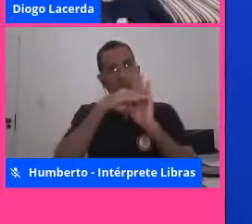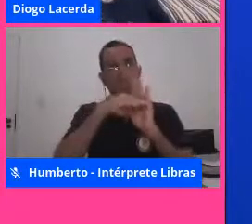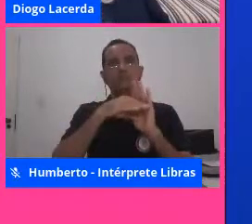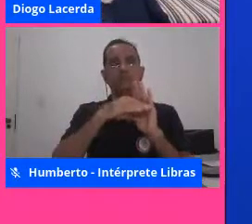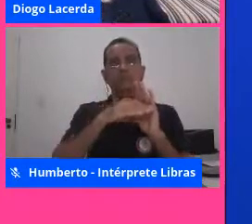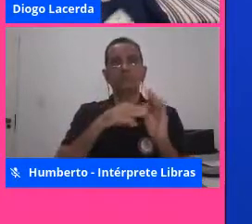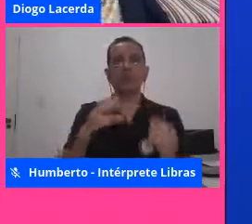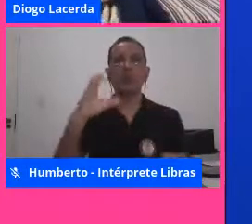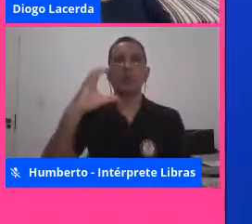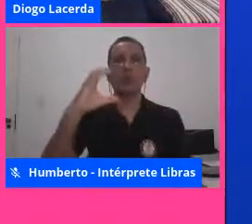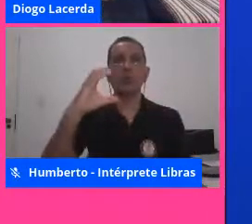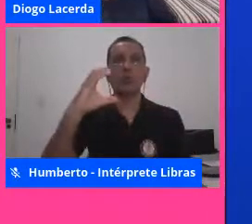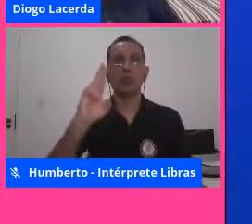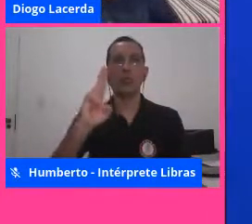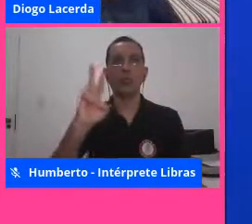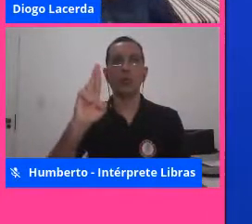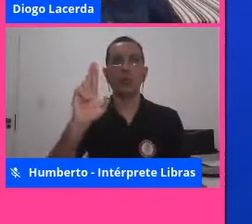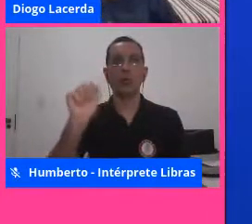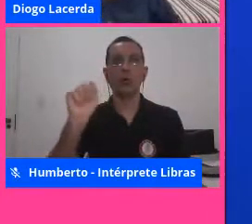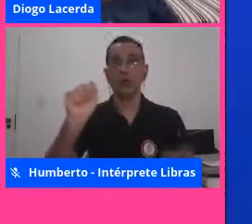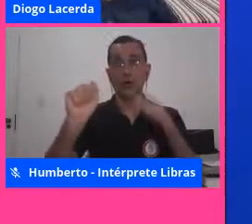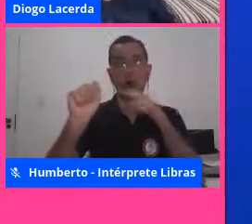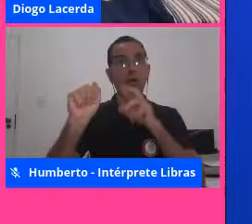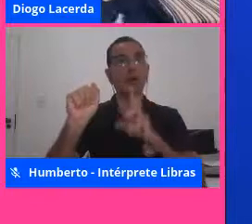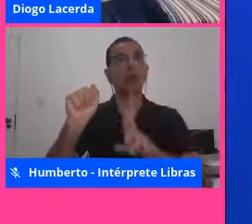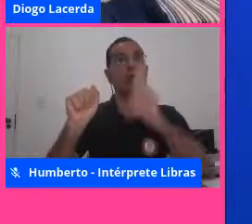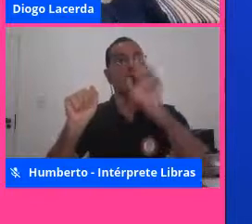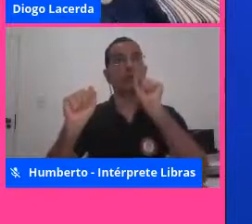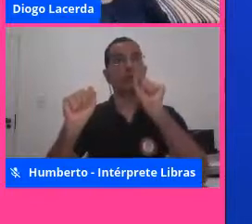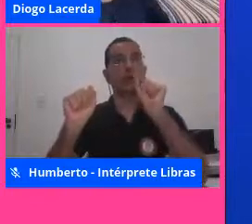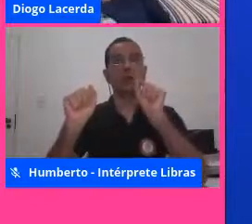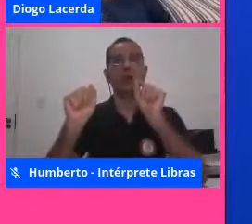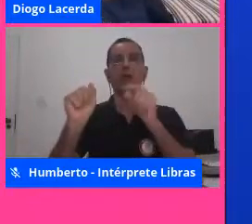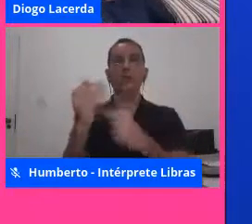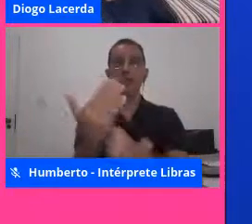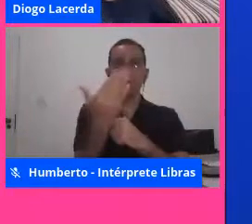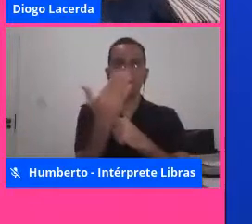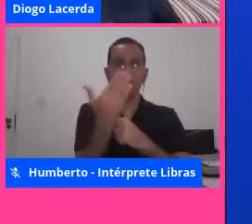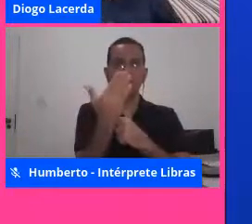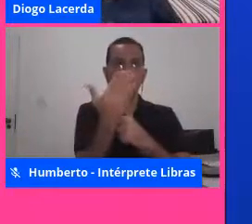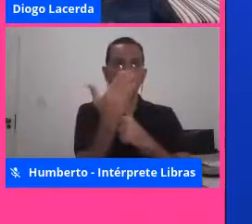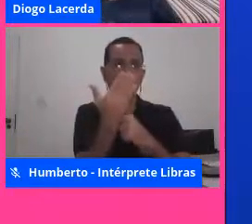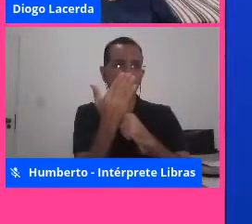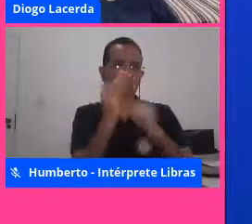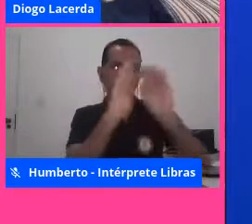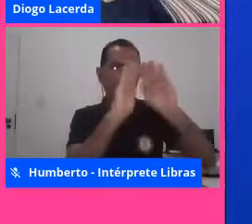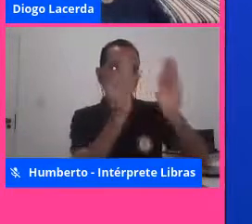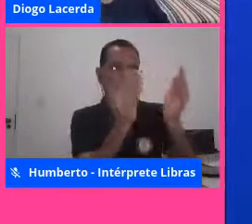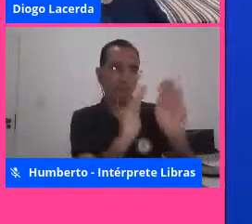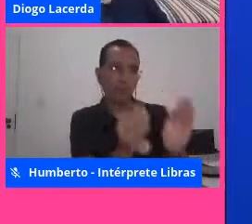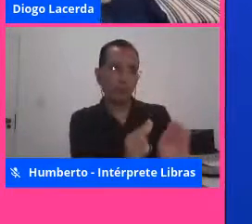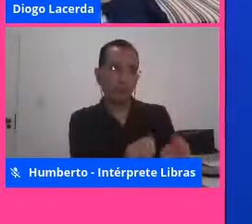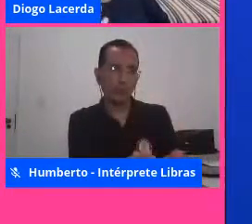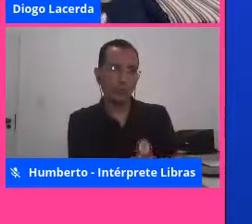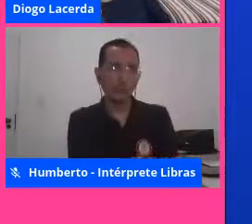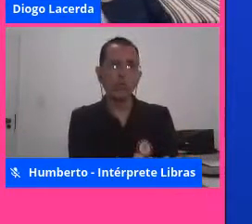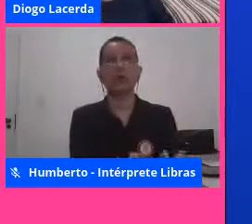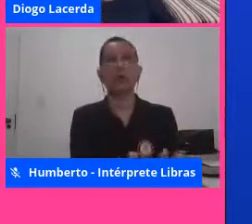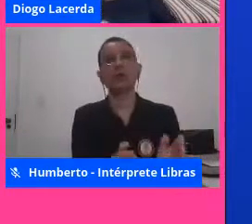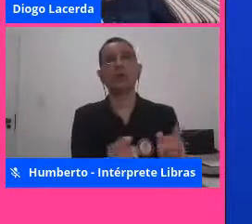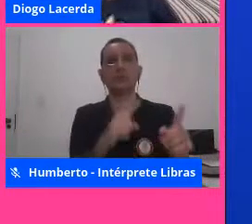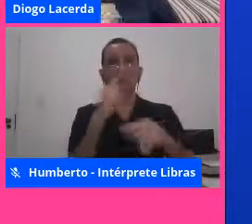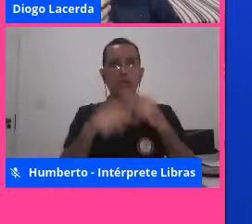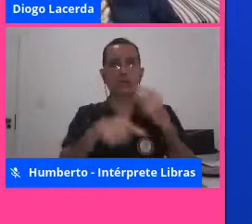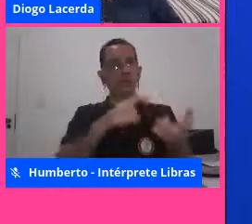Cura. O Cura, ele faz a leitura de arquivo em OBJ e arquivo STL. Então, o arquivo que eu fiz